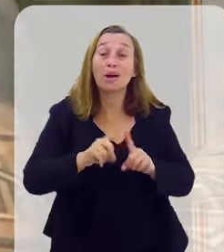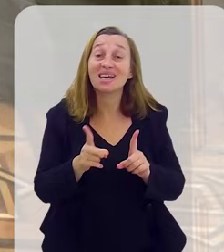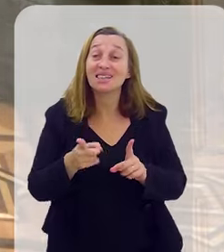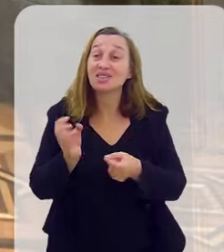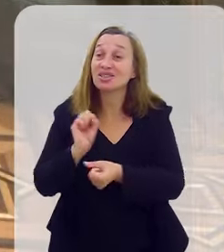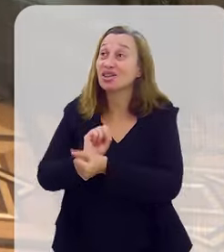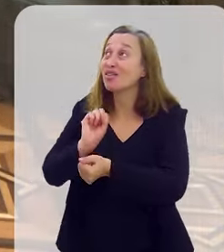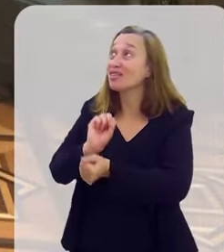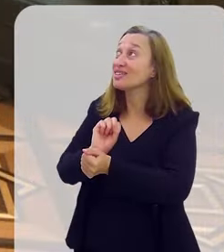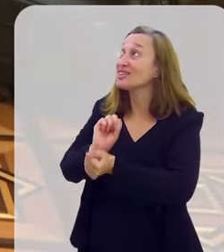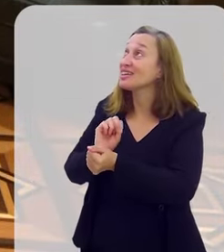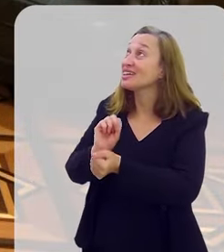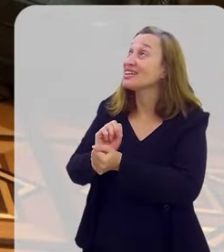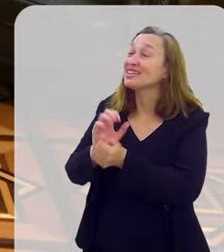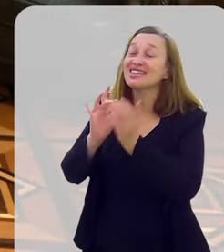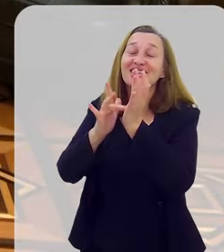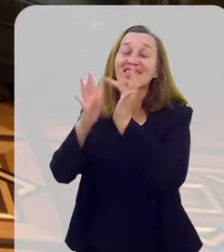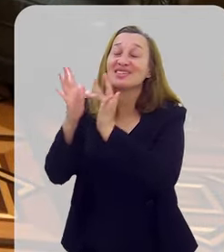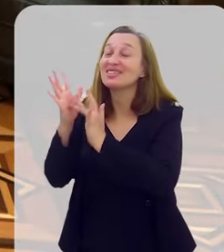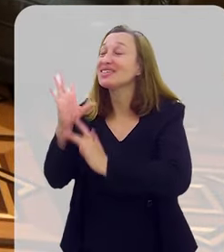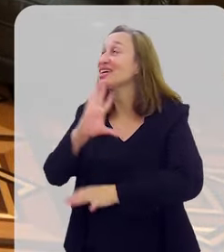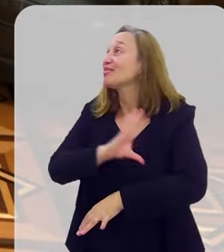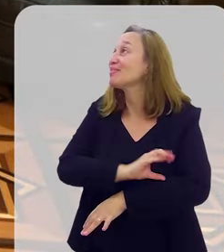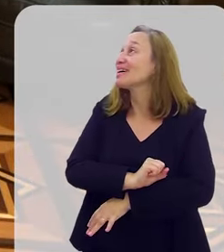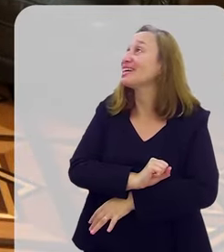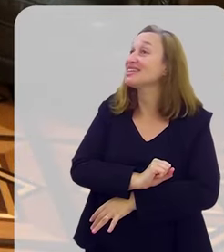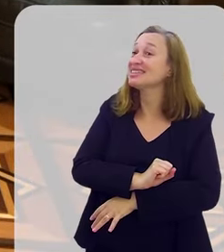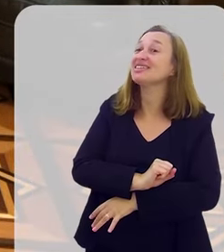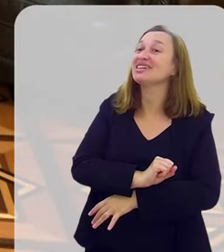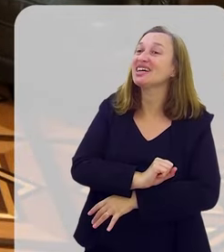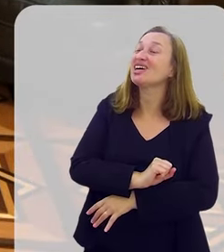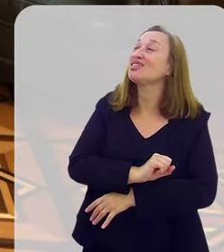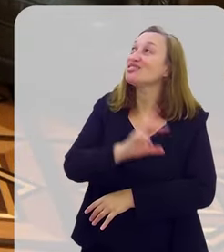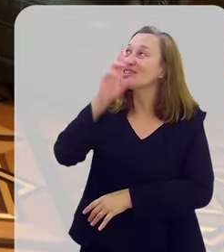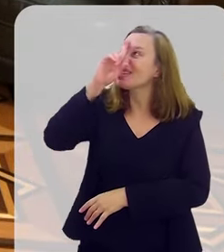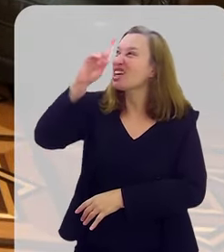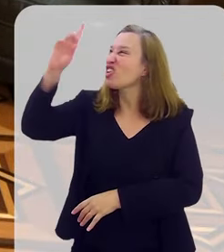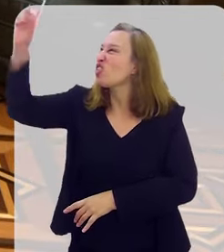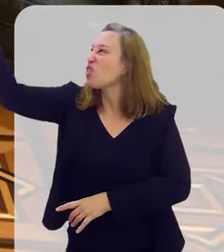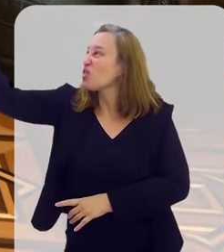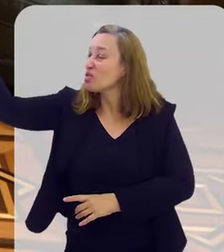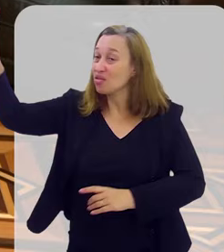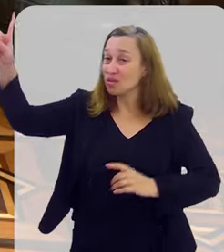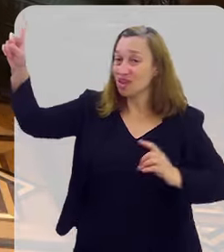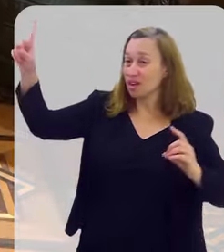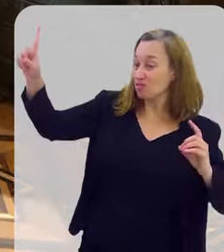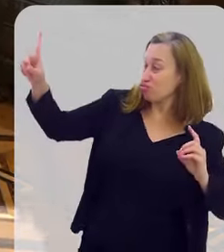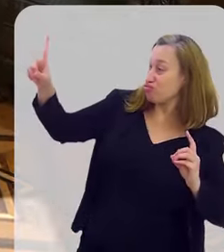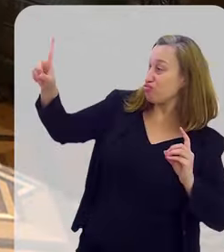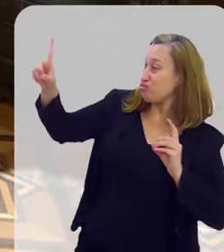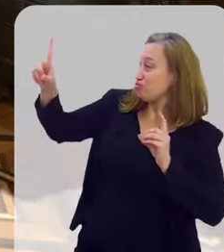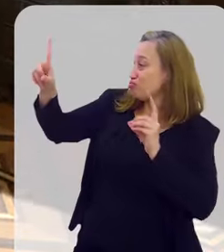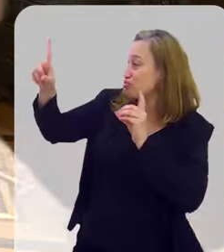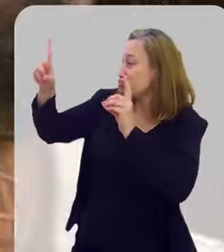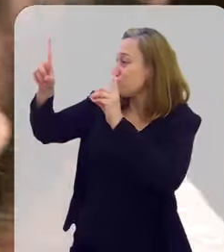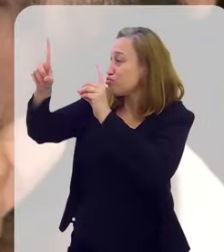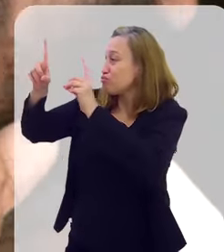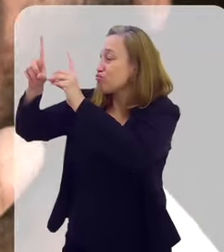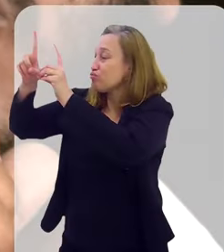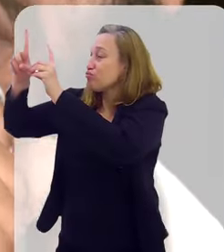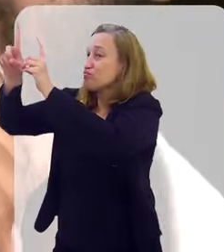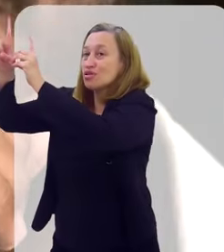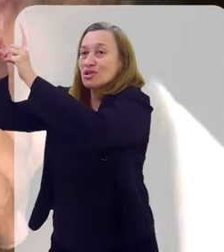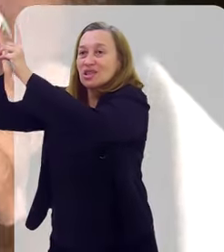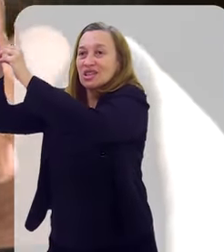amado. Até que o Senhor venha, fugiremos do pecado. Por ti sou eleito, chamado